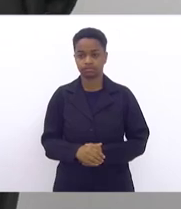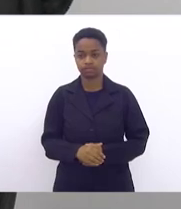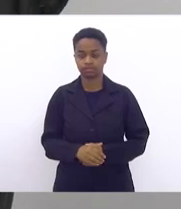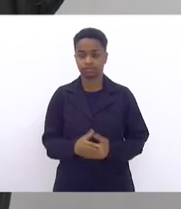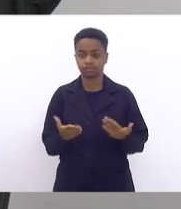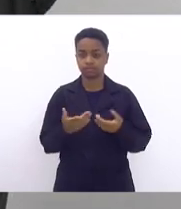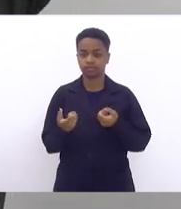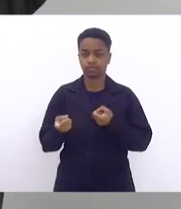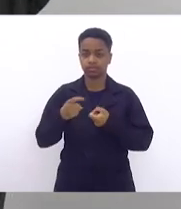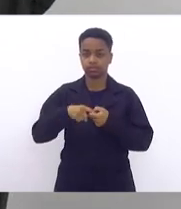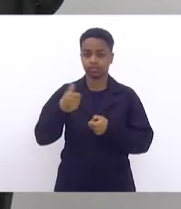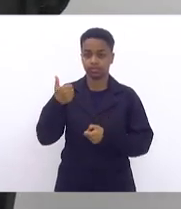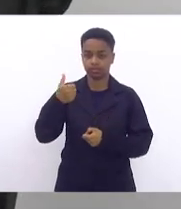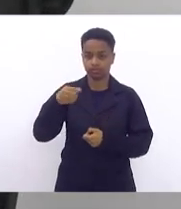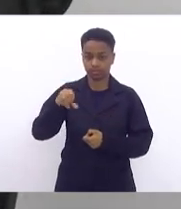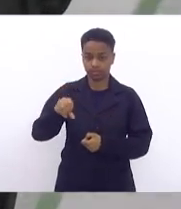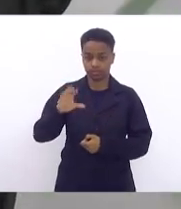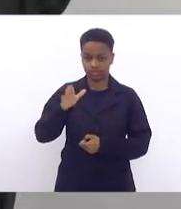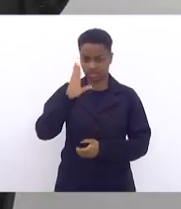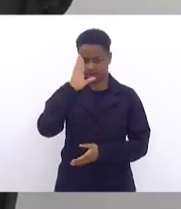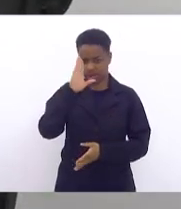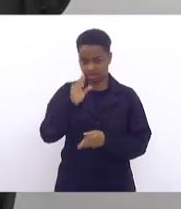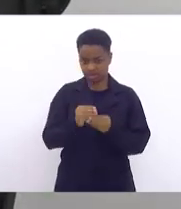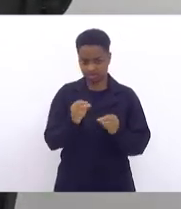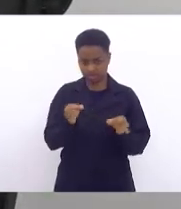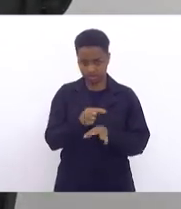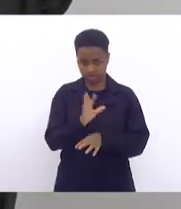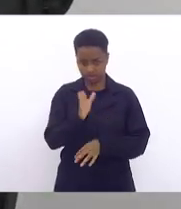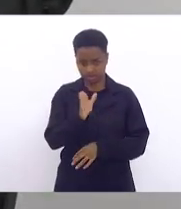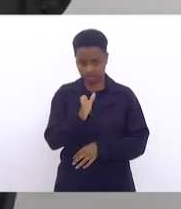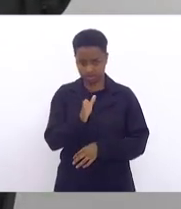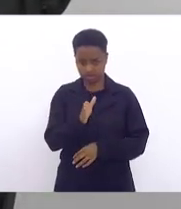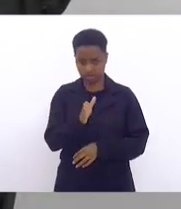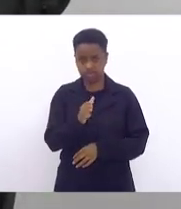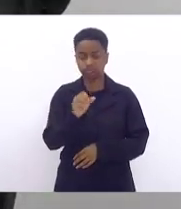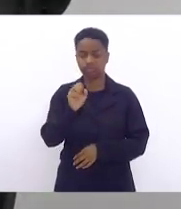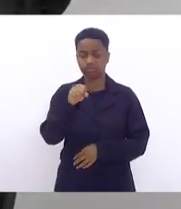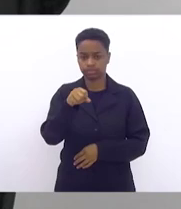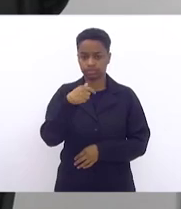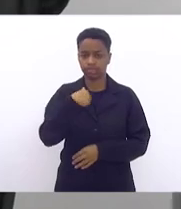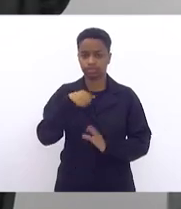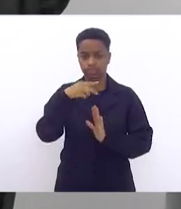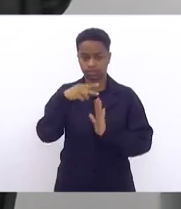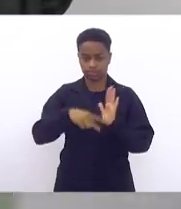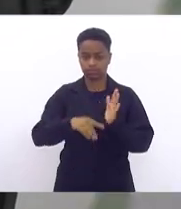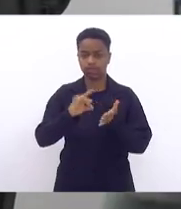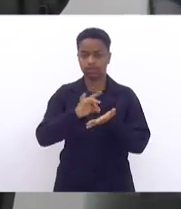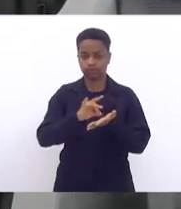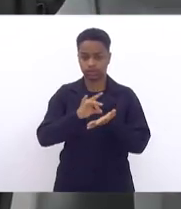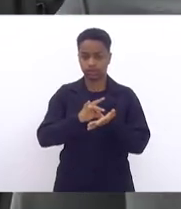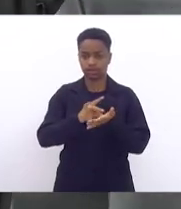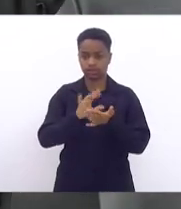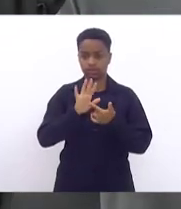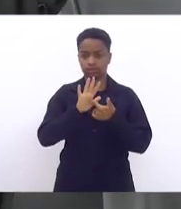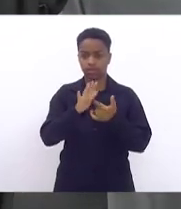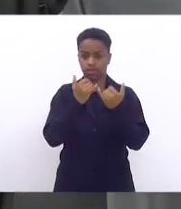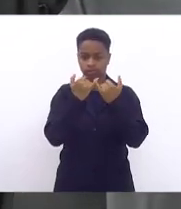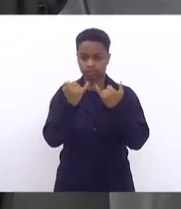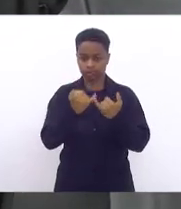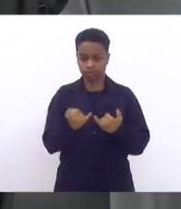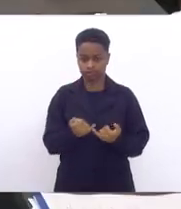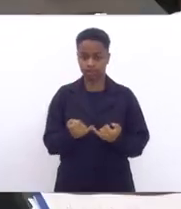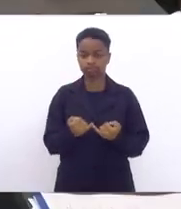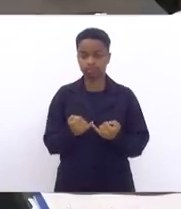voltar ao 19, já chegou à conclusão, deputado Serafini. Bem lembrado, Fernando. Sim, eu vi que o escopo da matéria realmente guarda similaridade